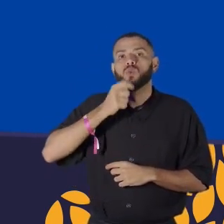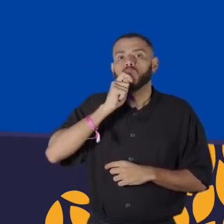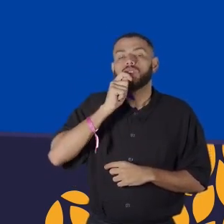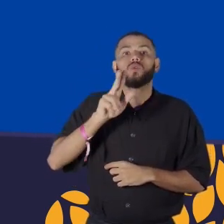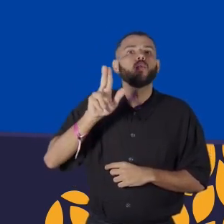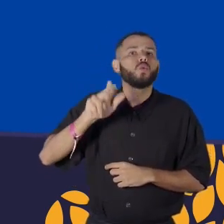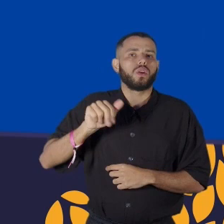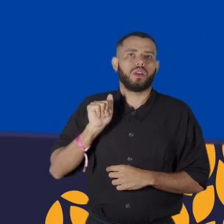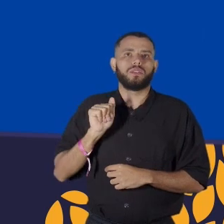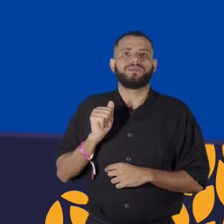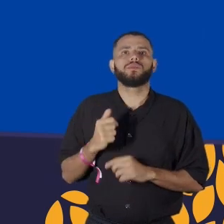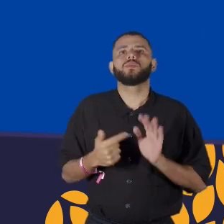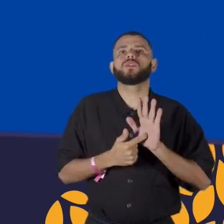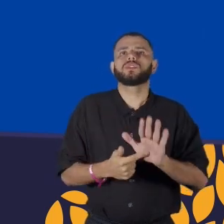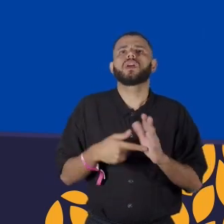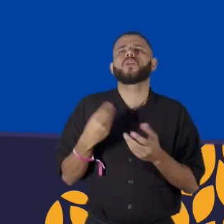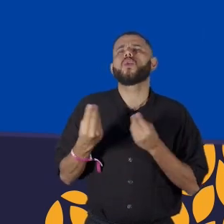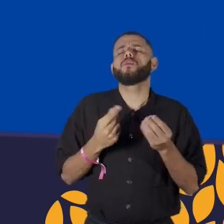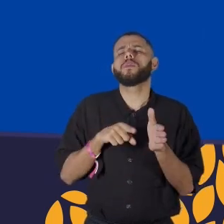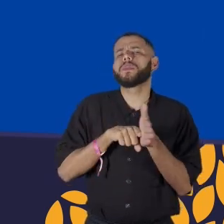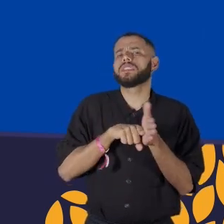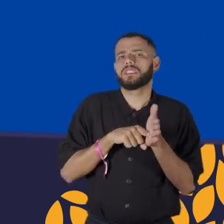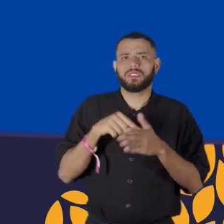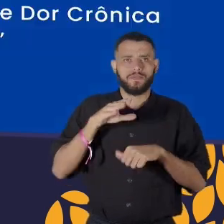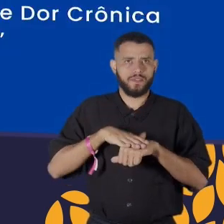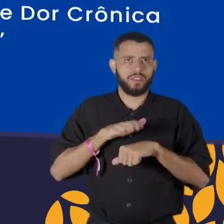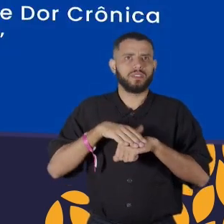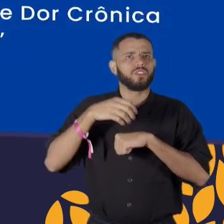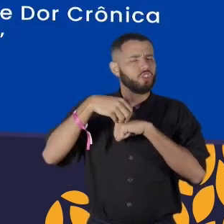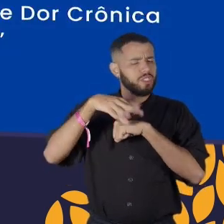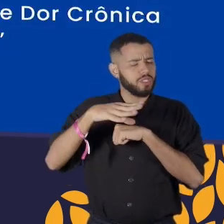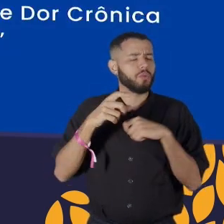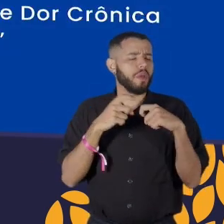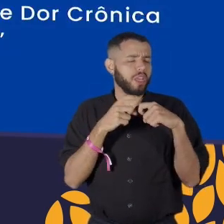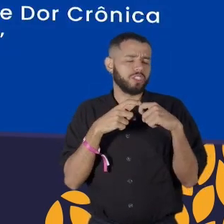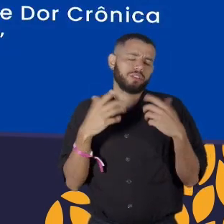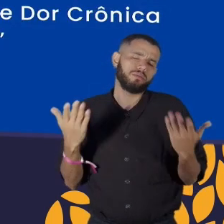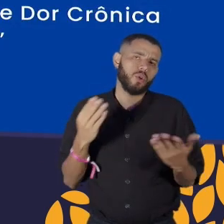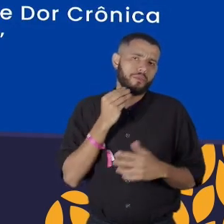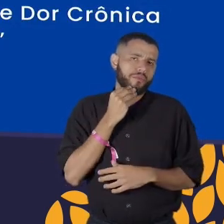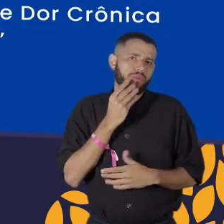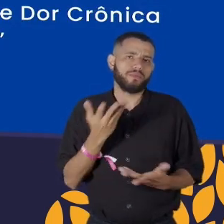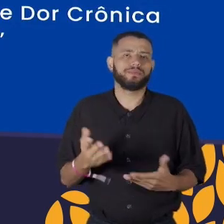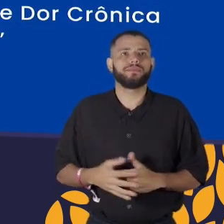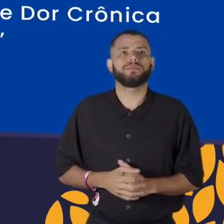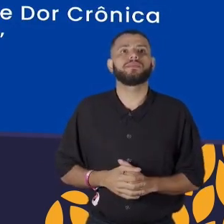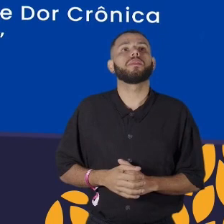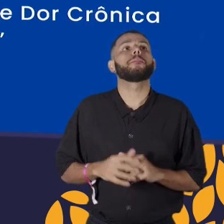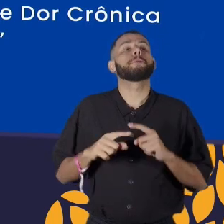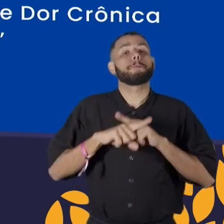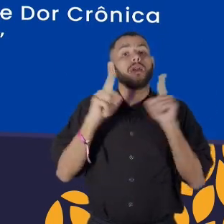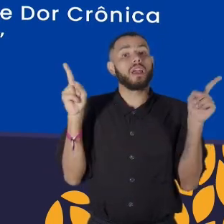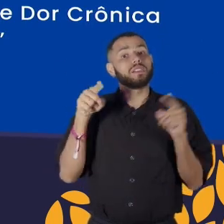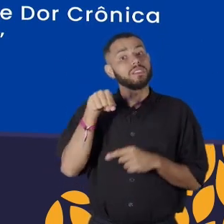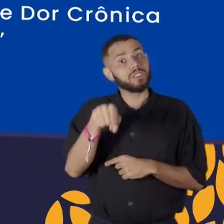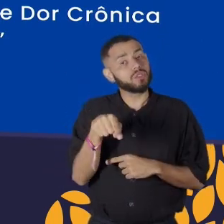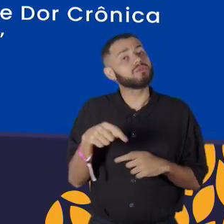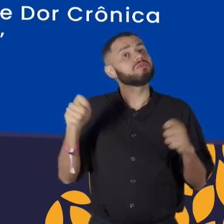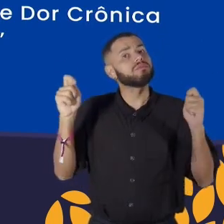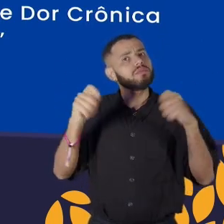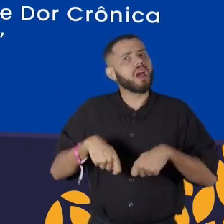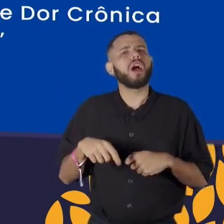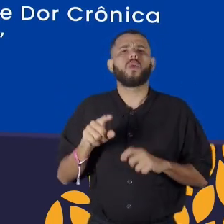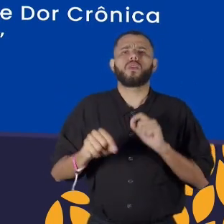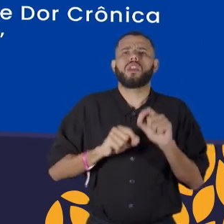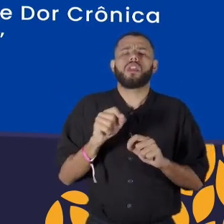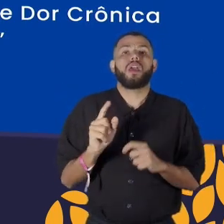estudo fez, tá? Com indicação médica, claro. Mas, né, serve para a gente poder